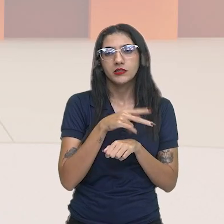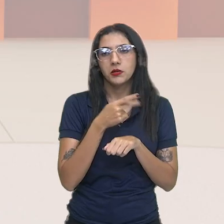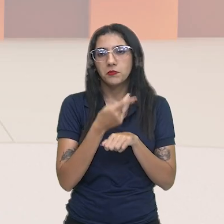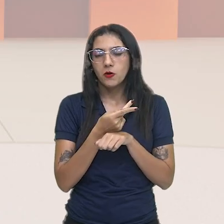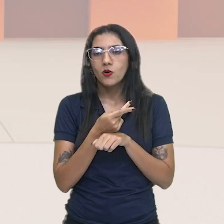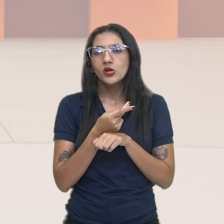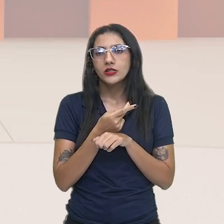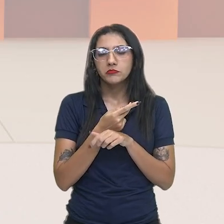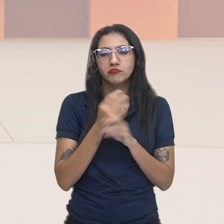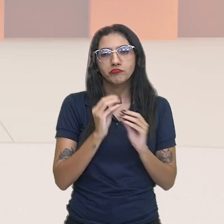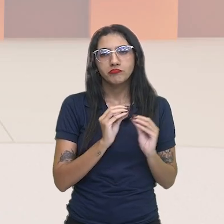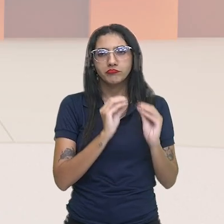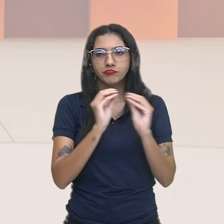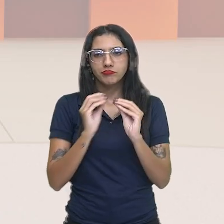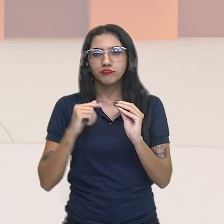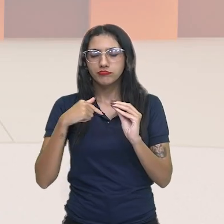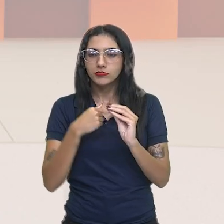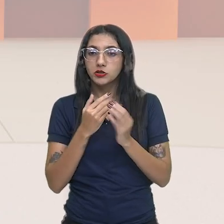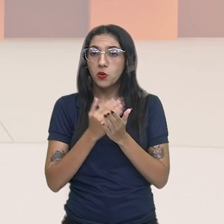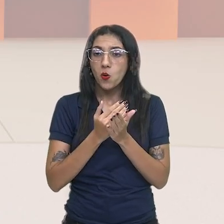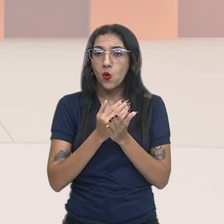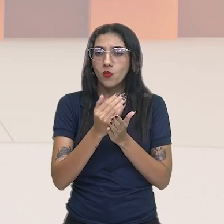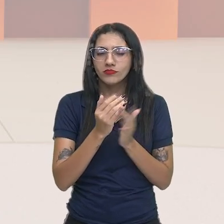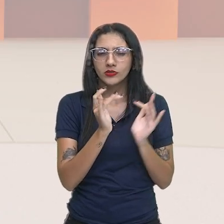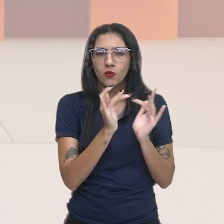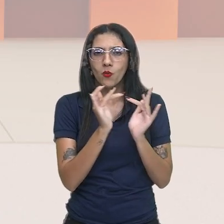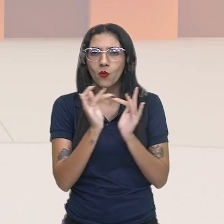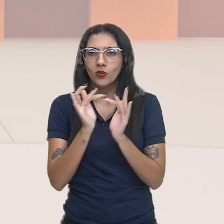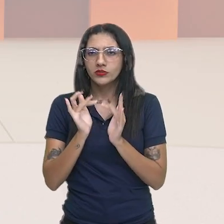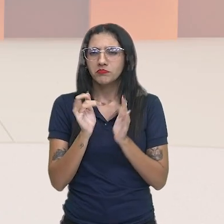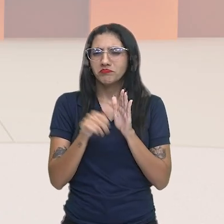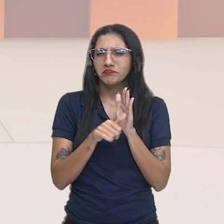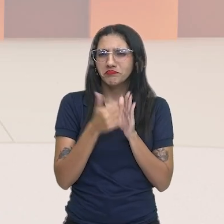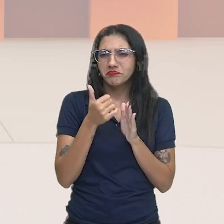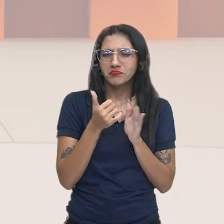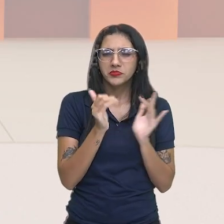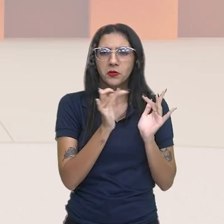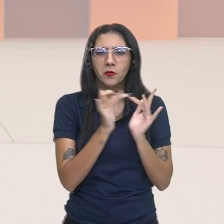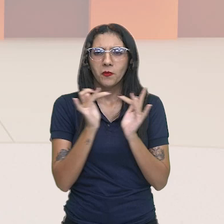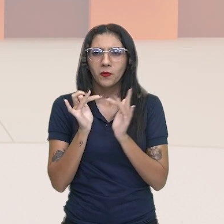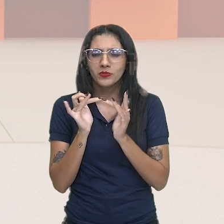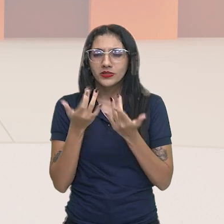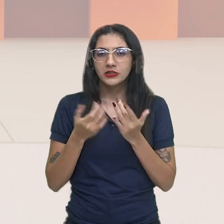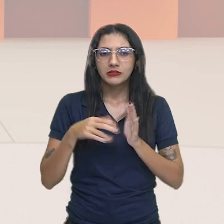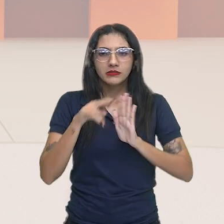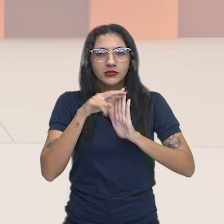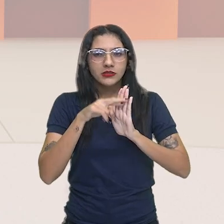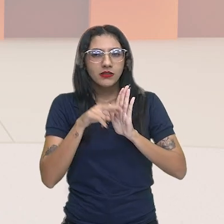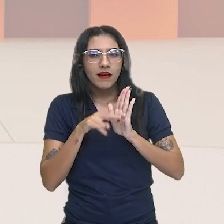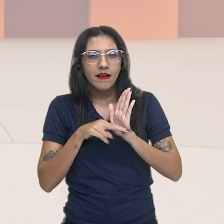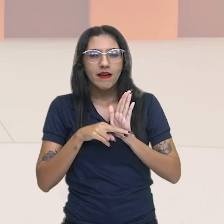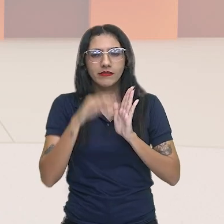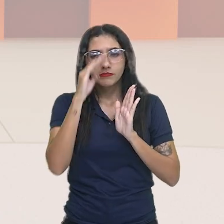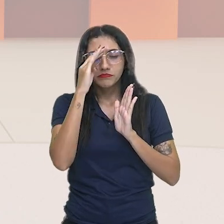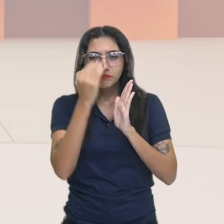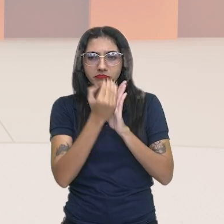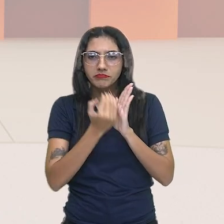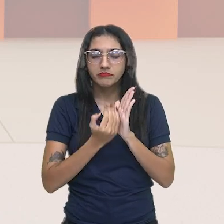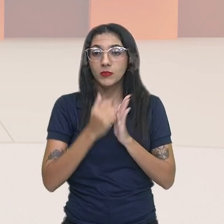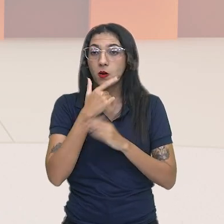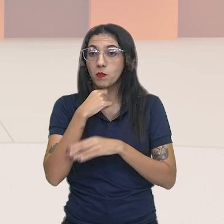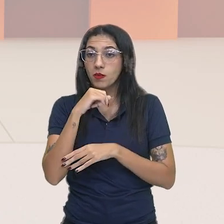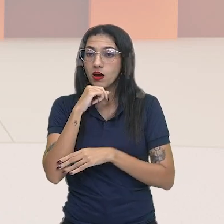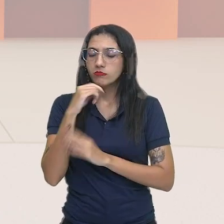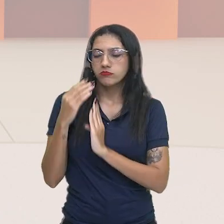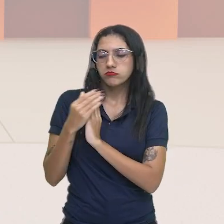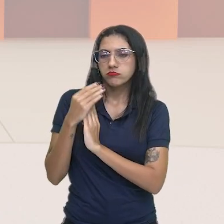na família nós vamos ter esse primeiro contato com as normas, com as regras. Os pais vão nos dizer